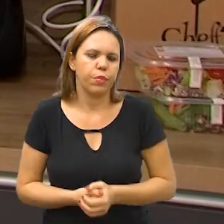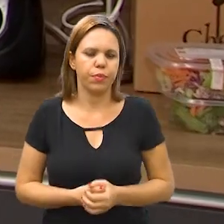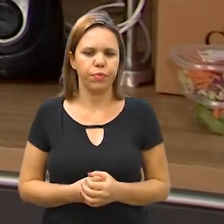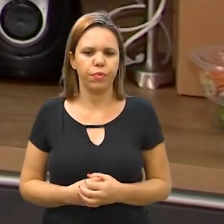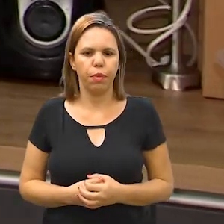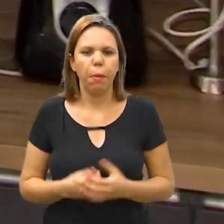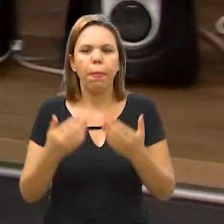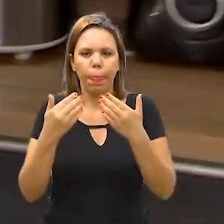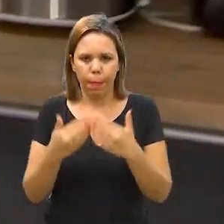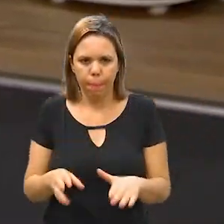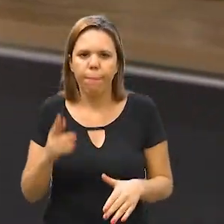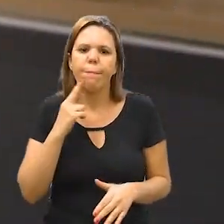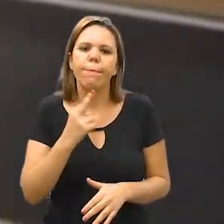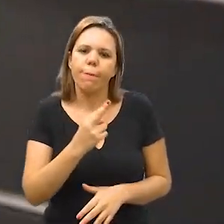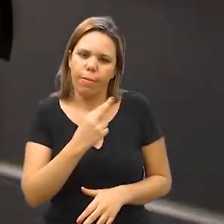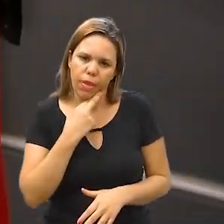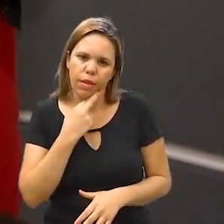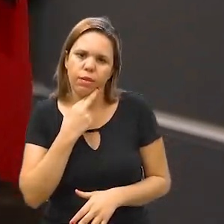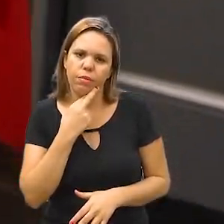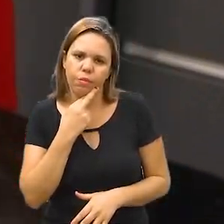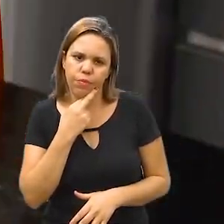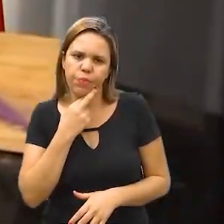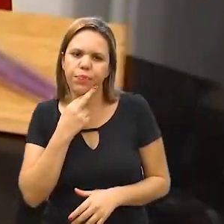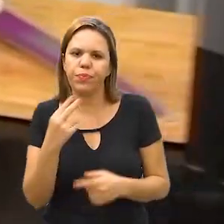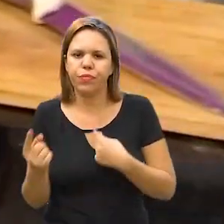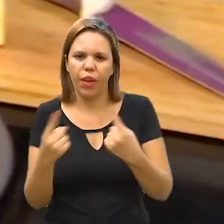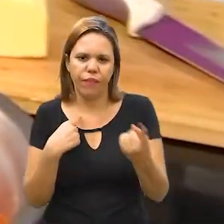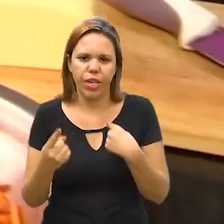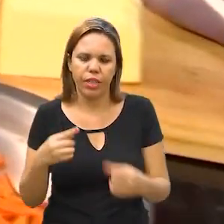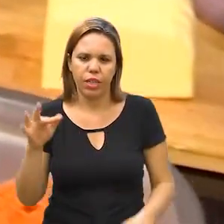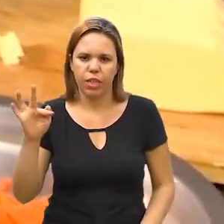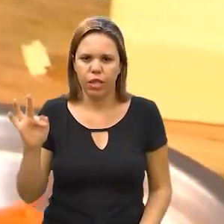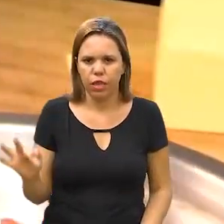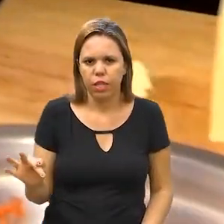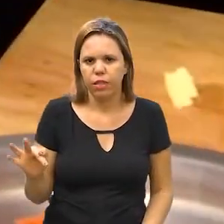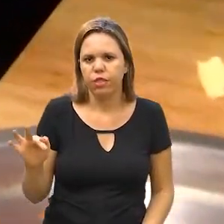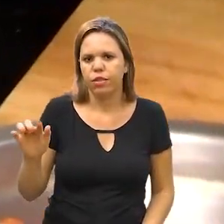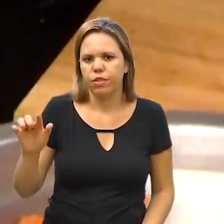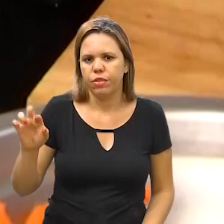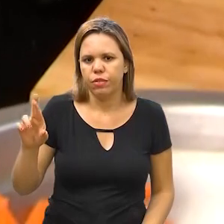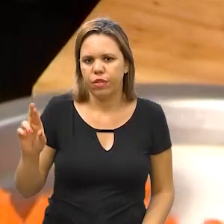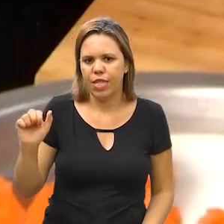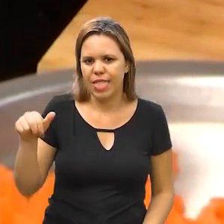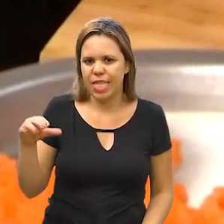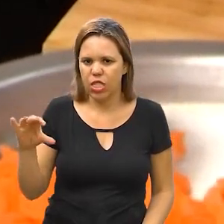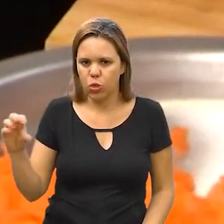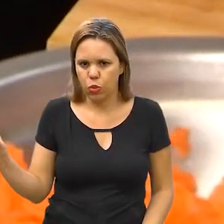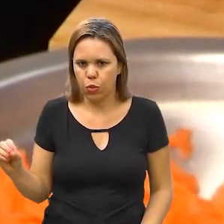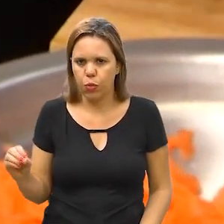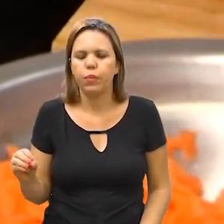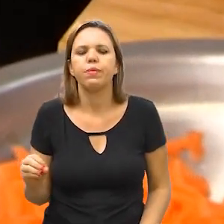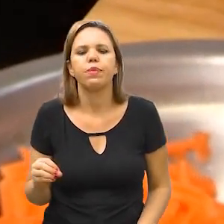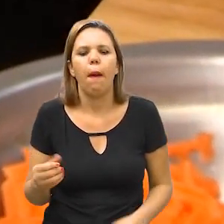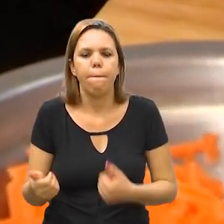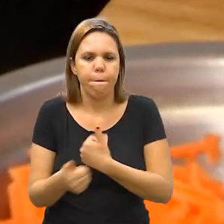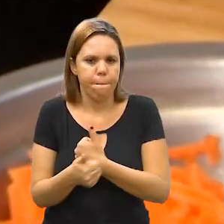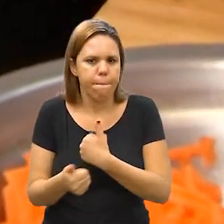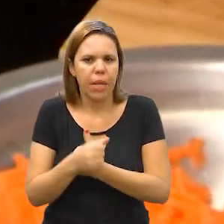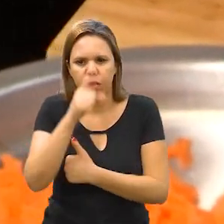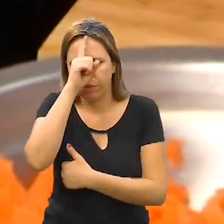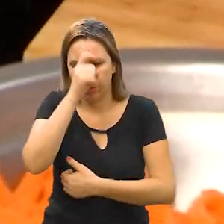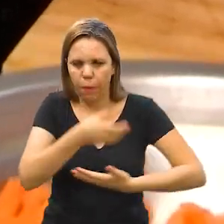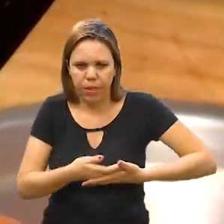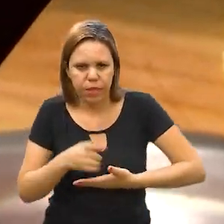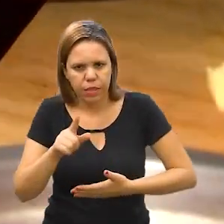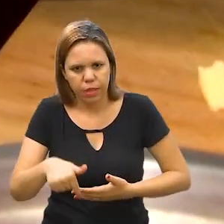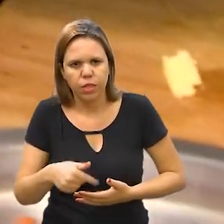Aí eu abri um restaurante na Francisco Glicério, próximo ali à maternidade, que também foi excelente,